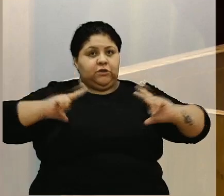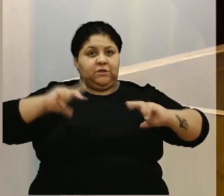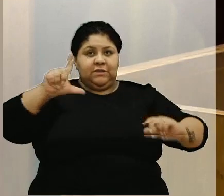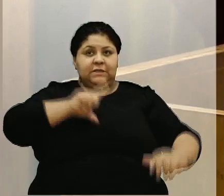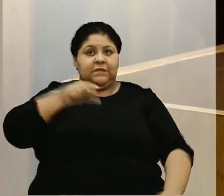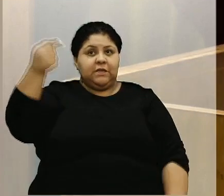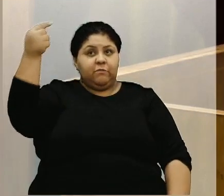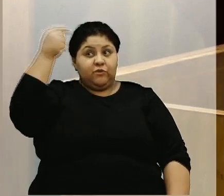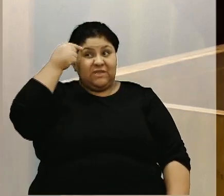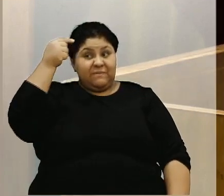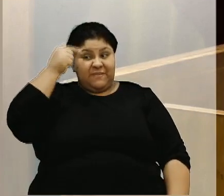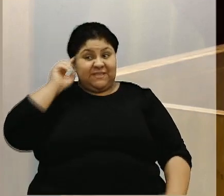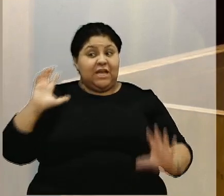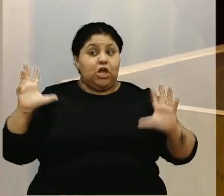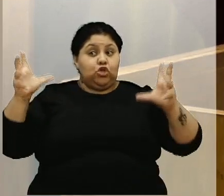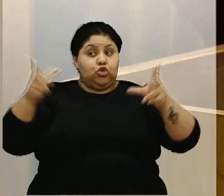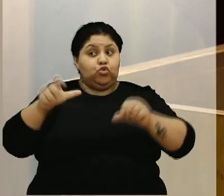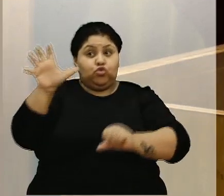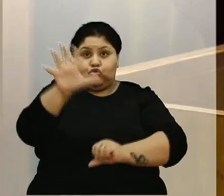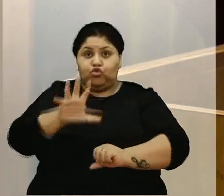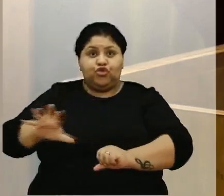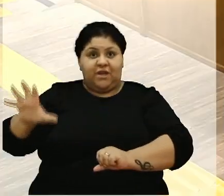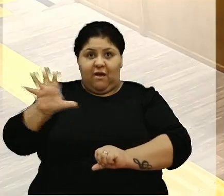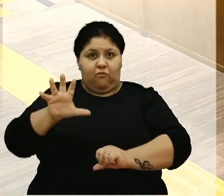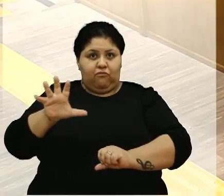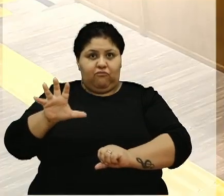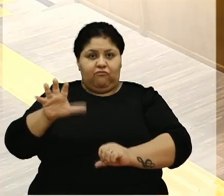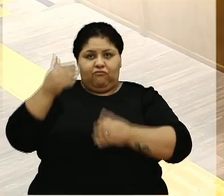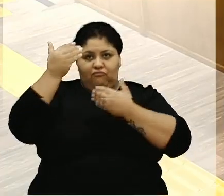Nós temos que pensar no coletivo e não no nosso umbigo. Meu muito obrigado. Obrigado. Próximo